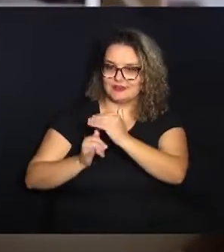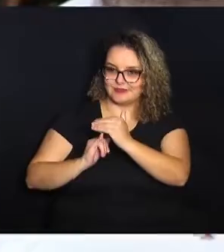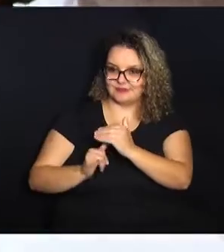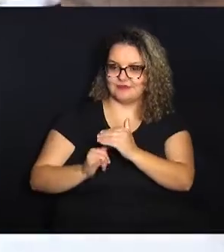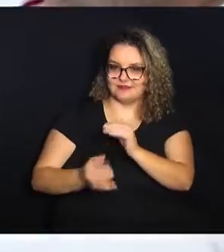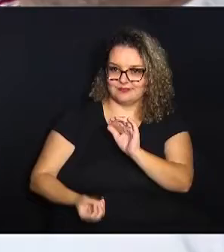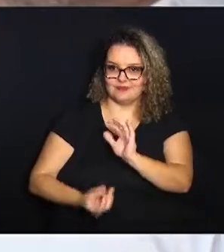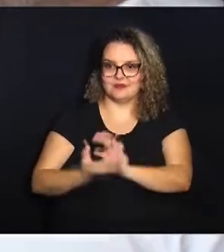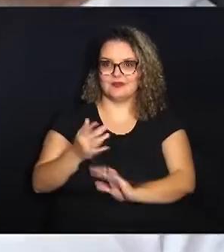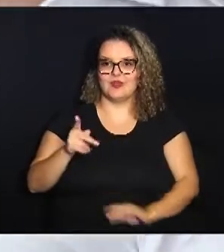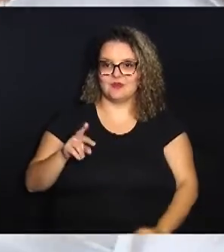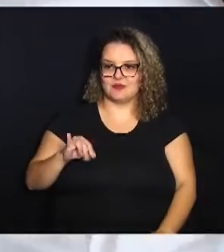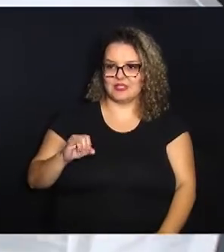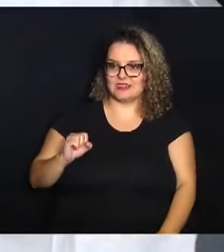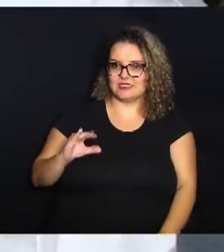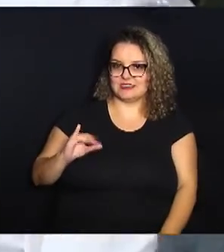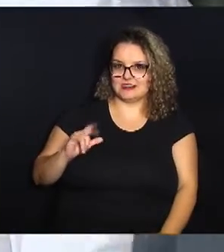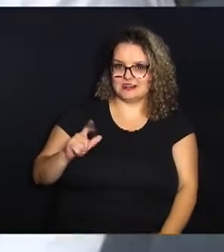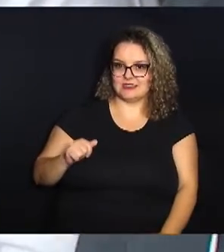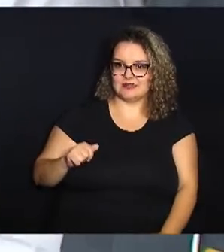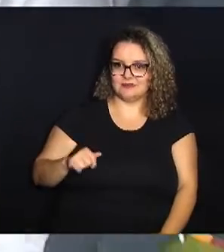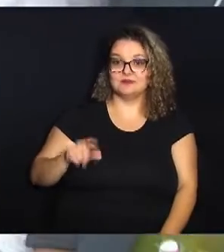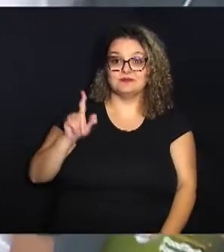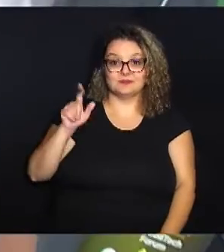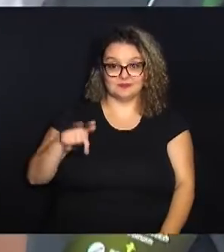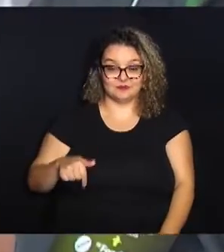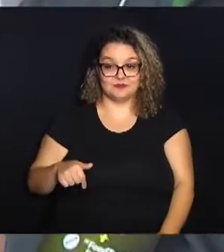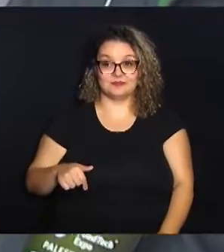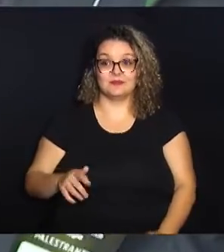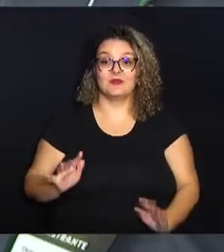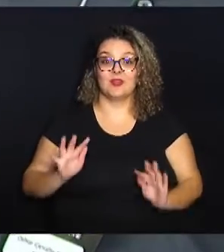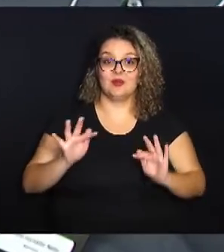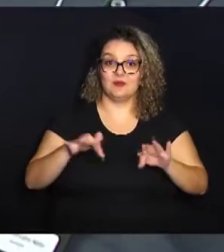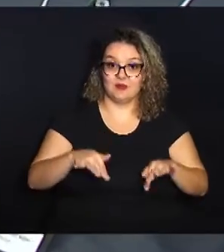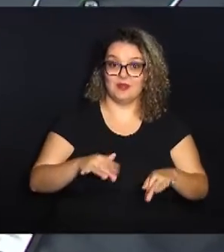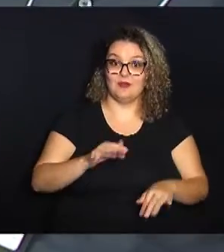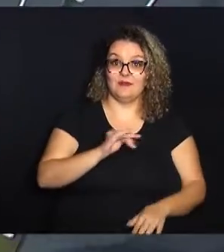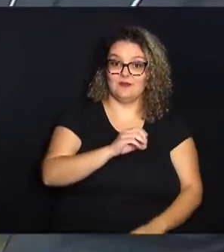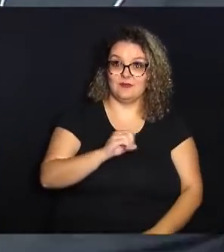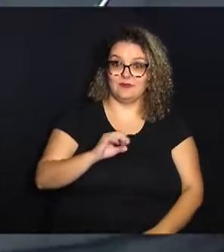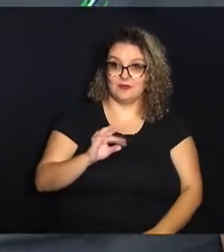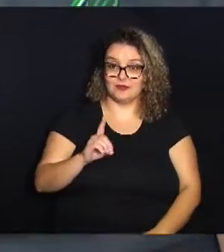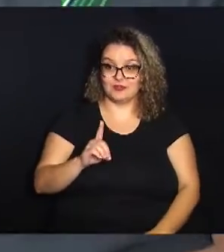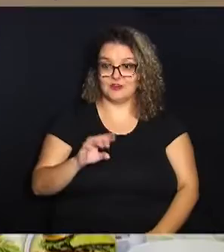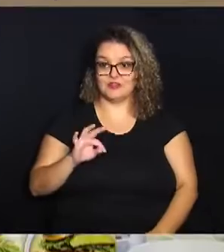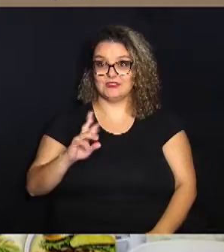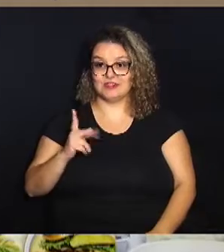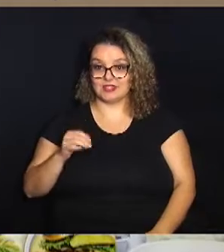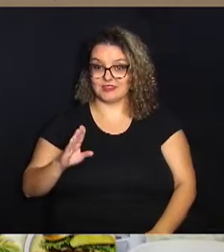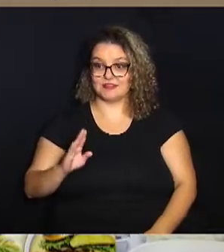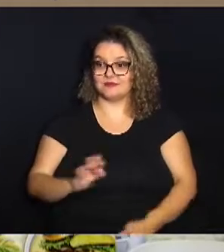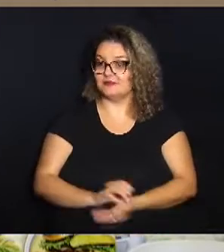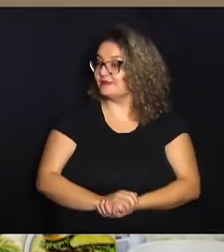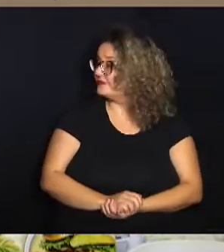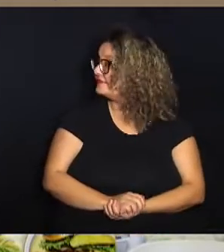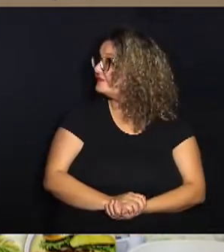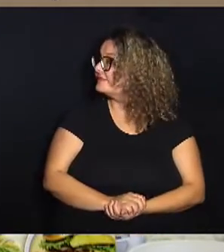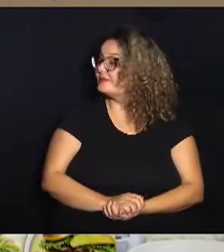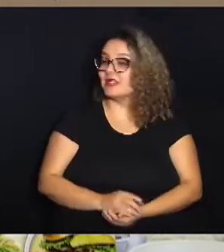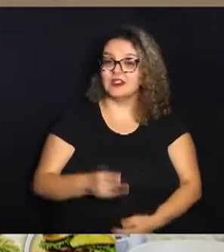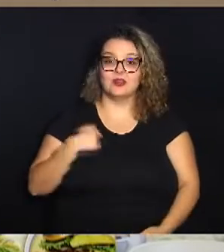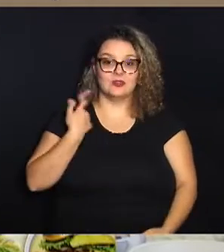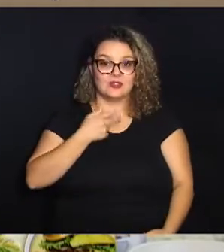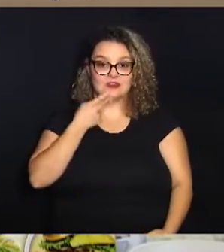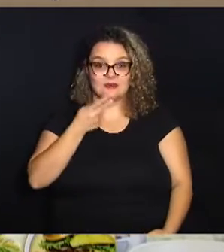fundada por Priscila Almeida, que ficou entre os finalistas do Foodtech Global Challenge. Nós falamos que a gente